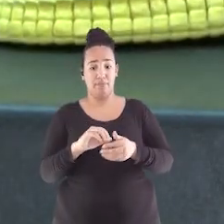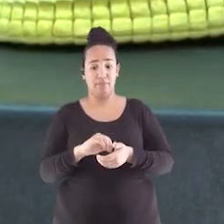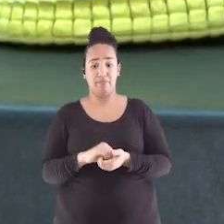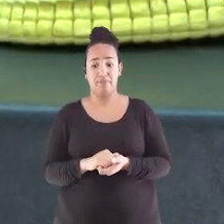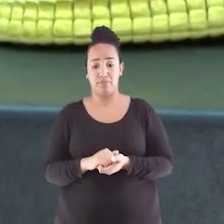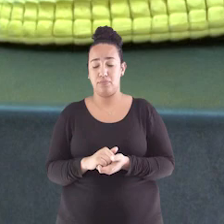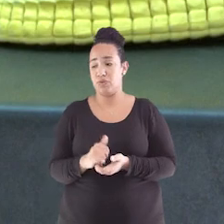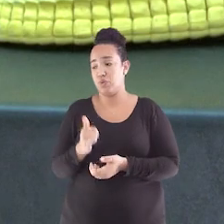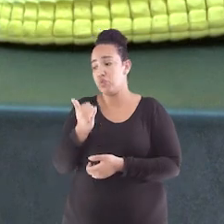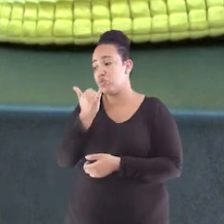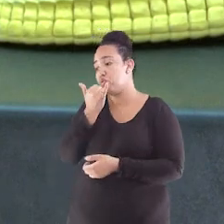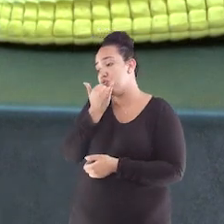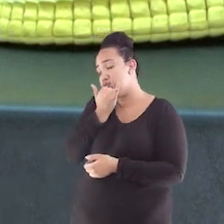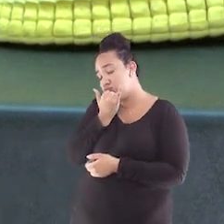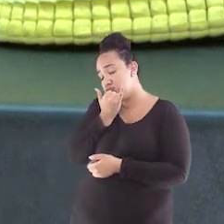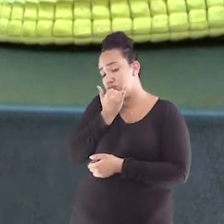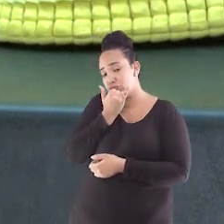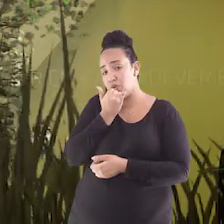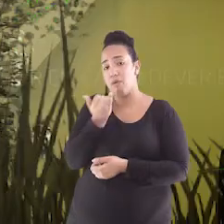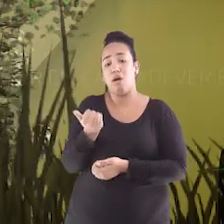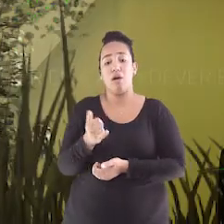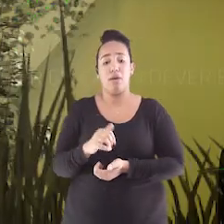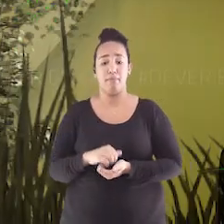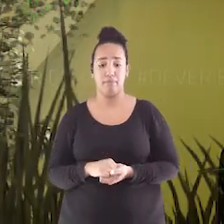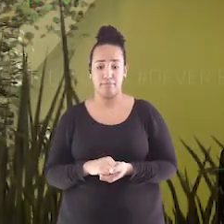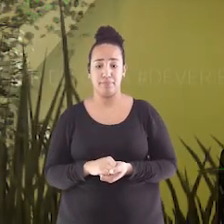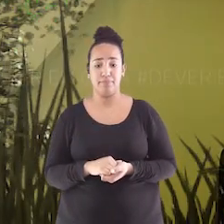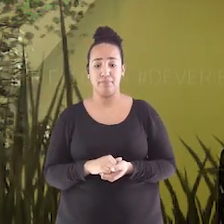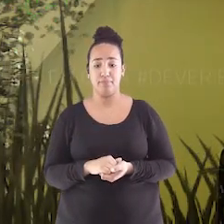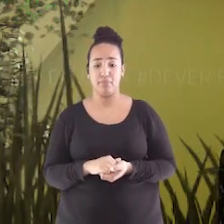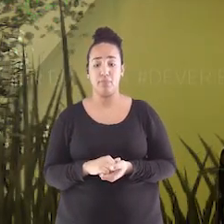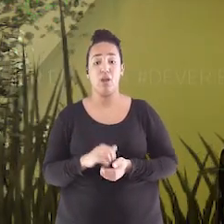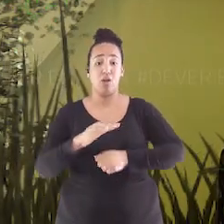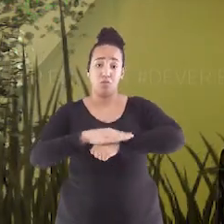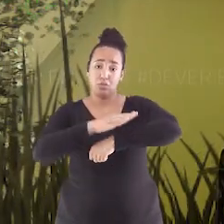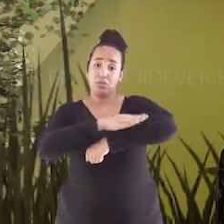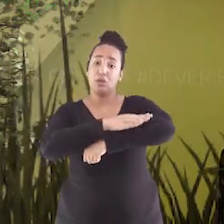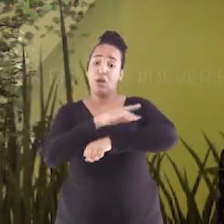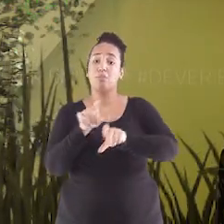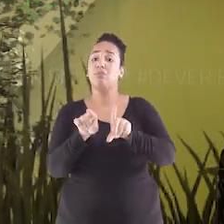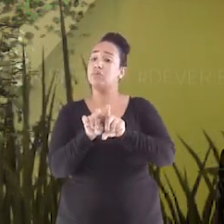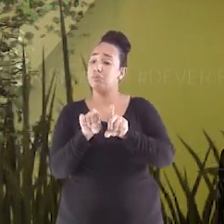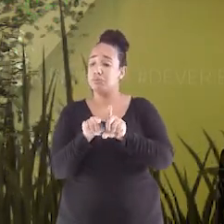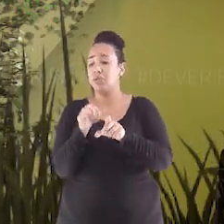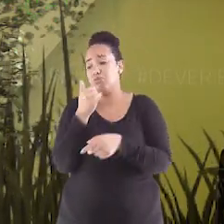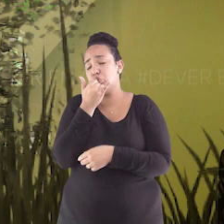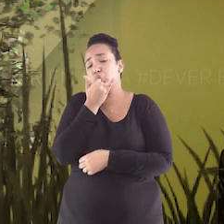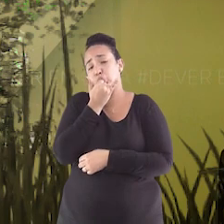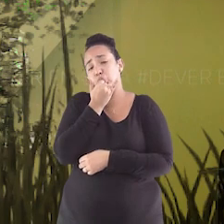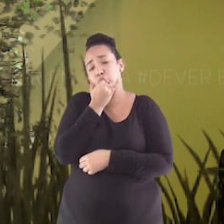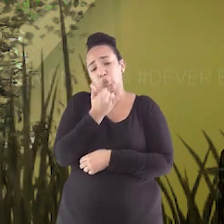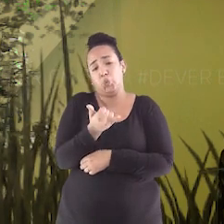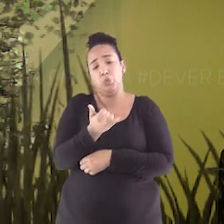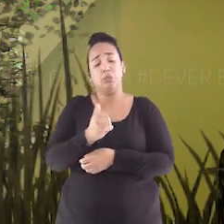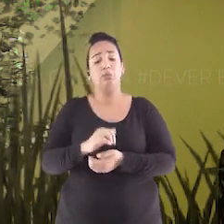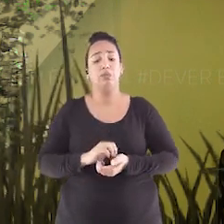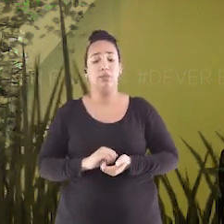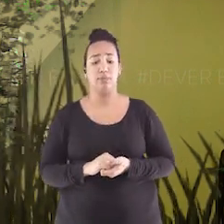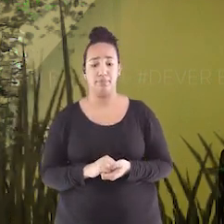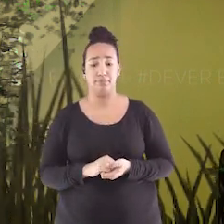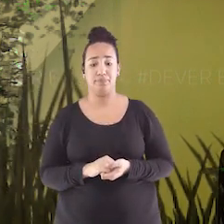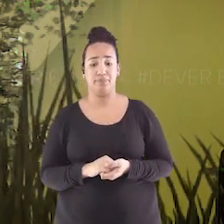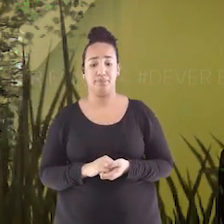E pediu desculpa. Desculpe-me também. Disse Jove. Houve